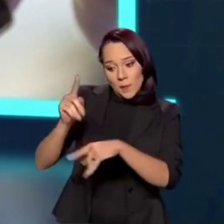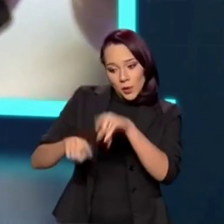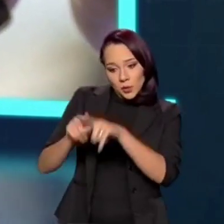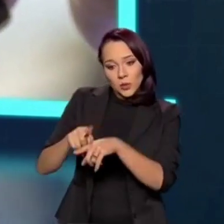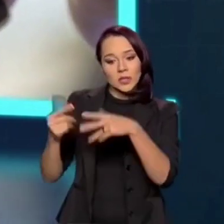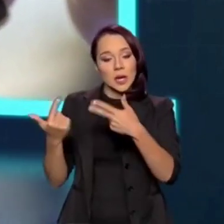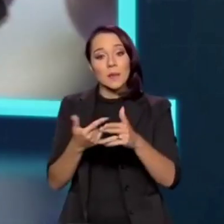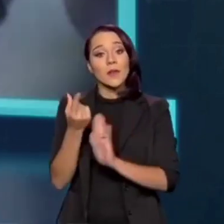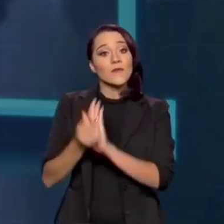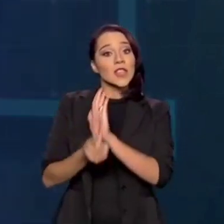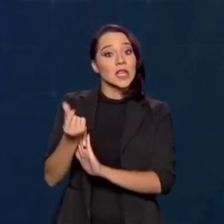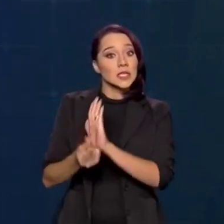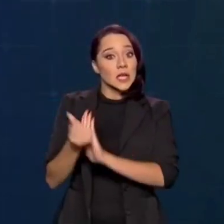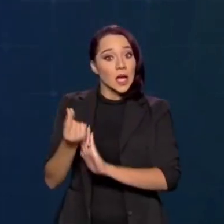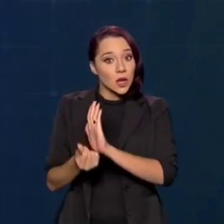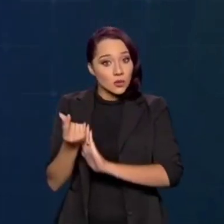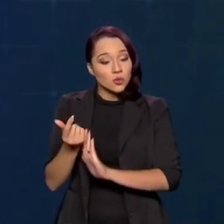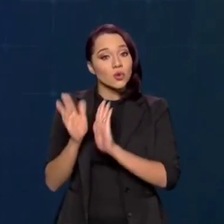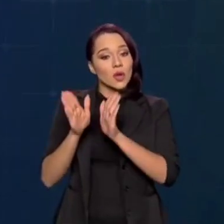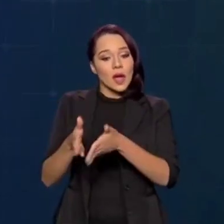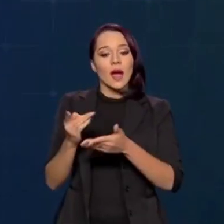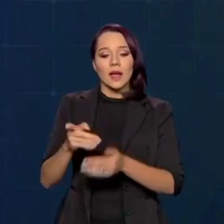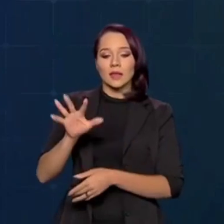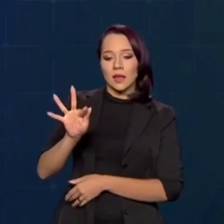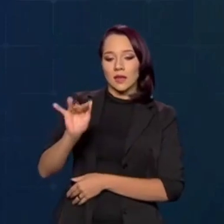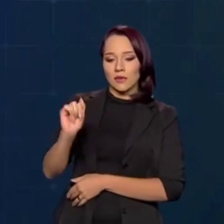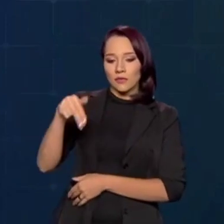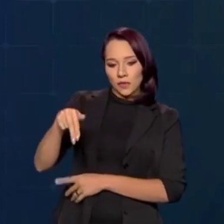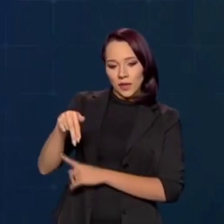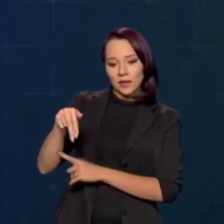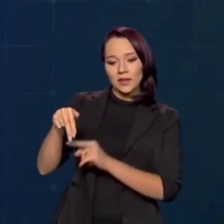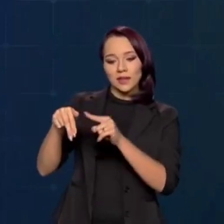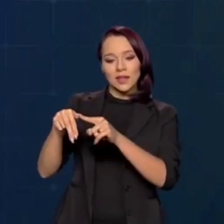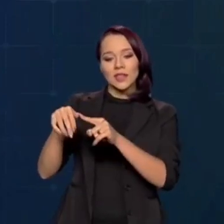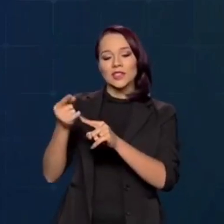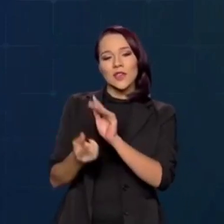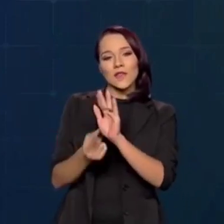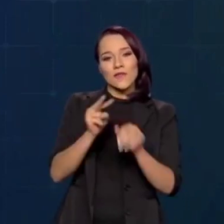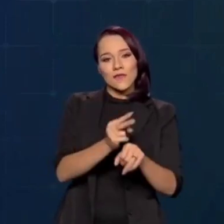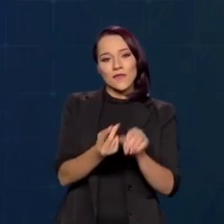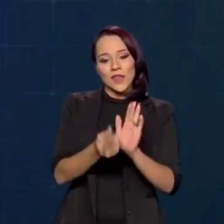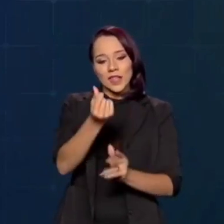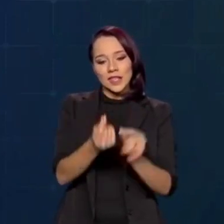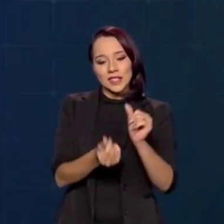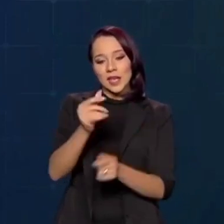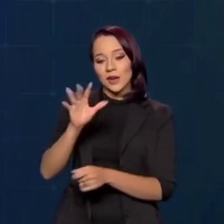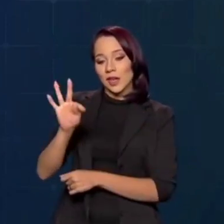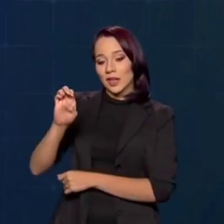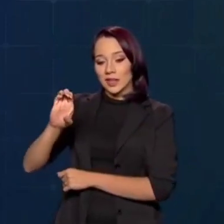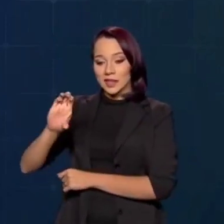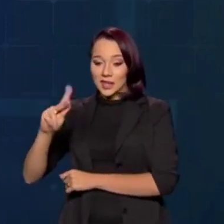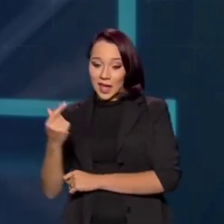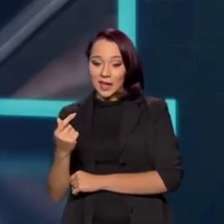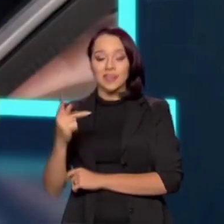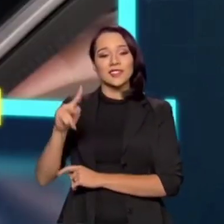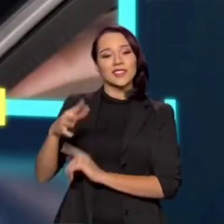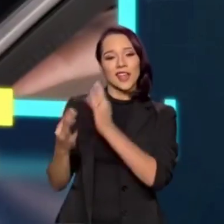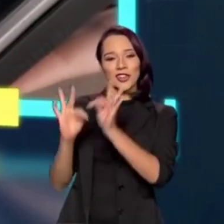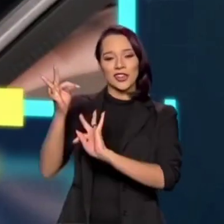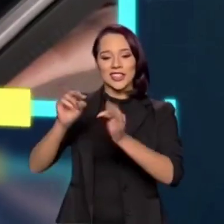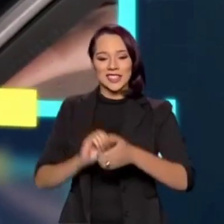serviços financeiros. E daí vem o nome fintech, fin de financeiro e tech de